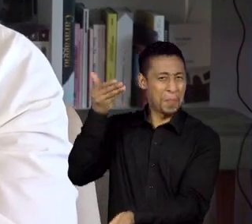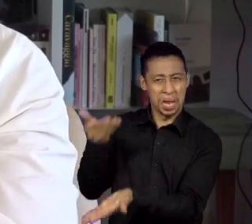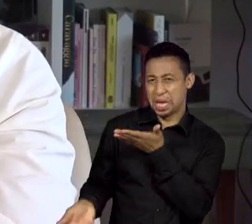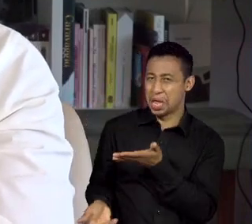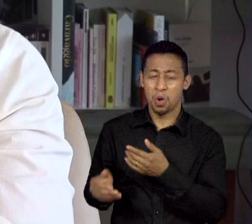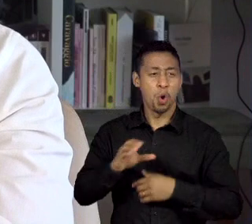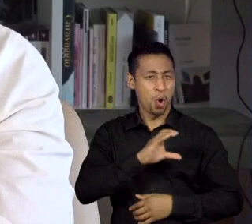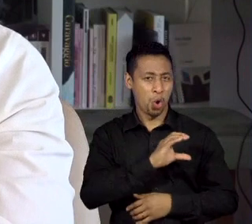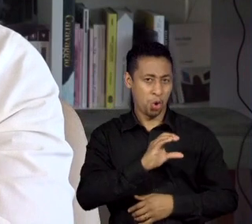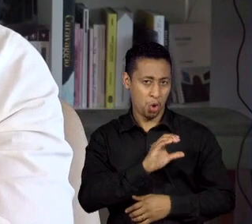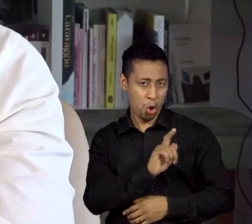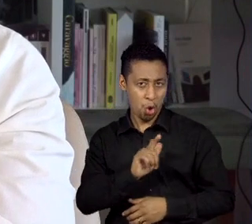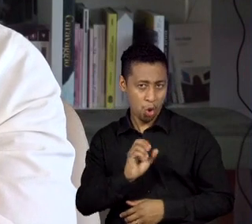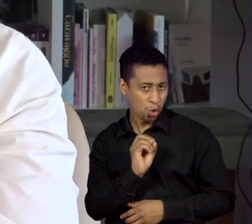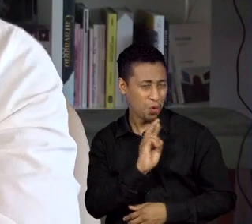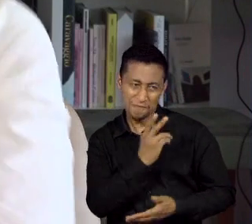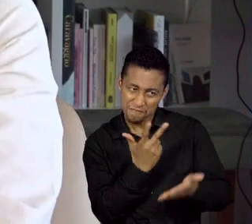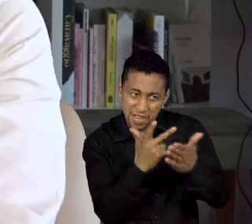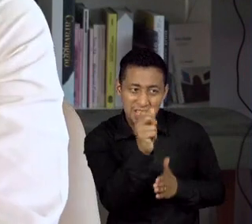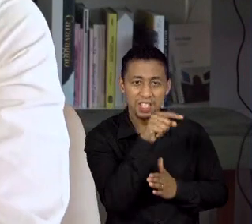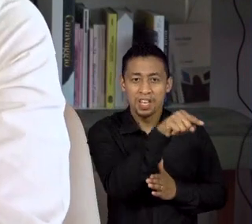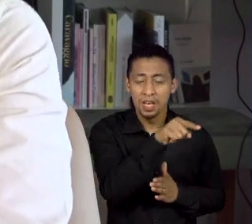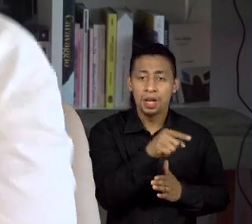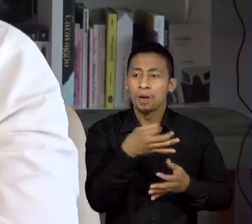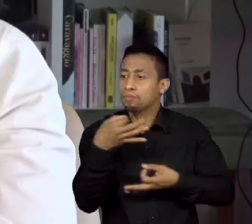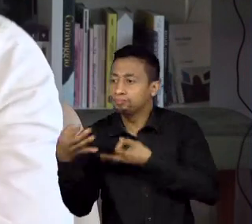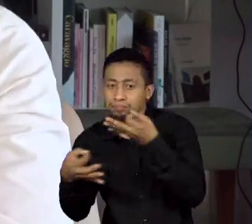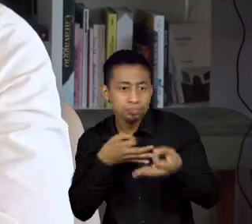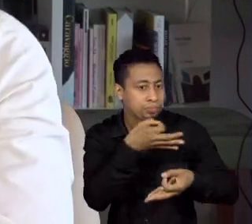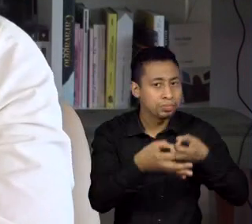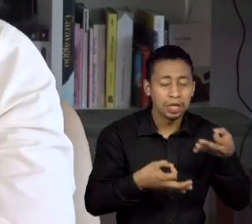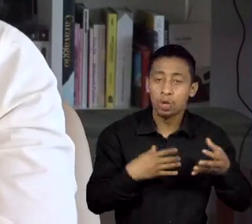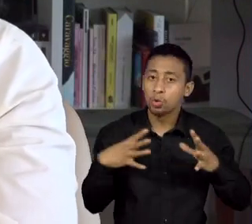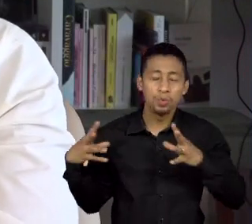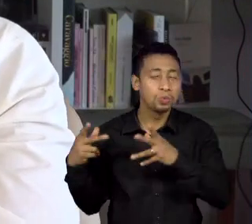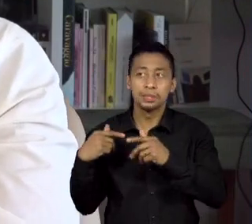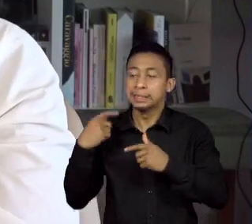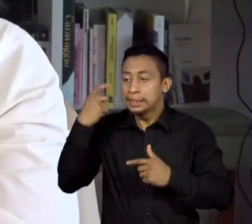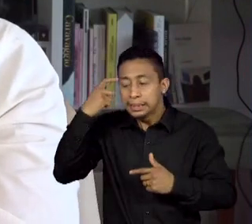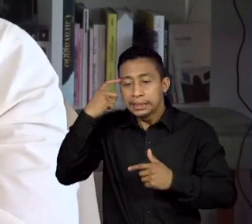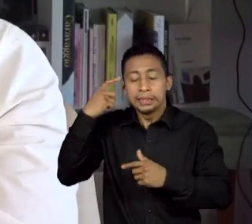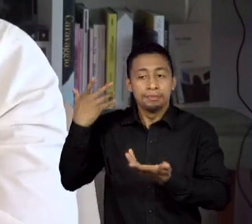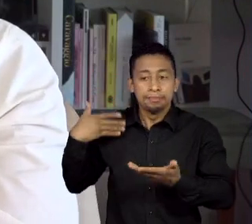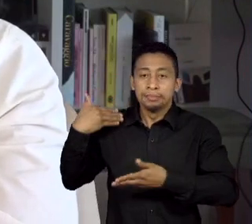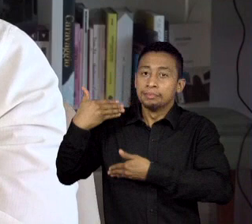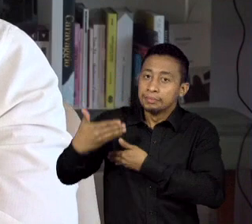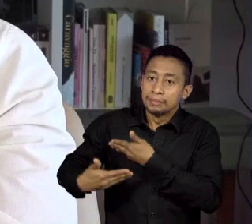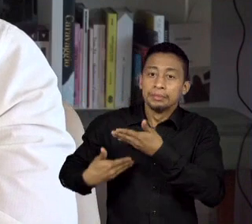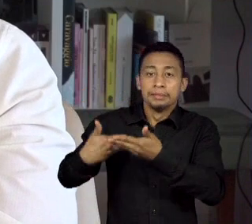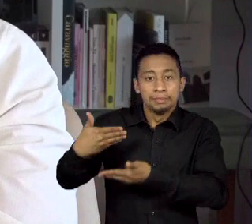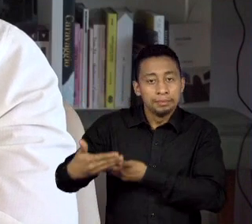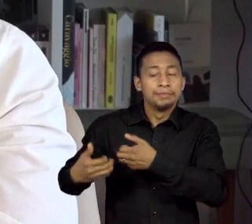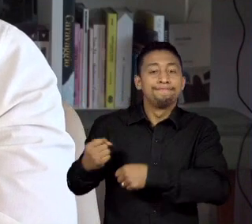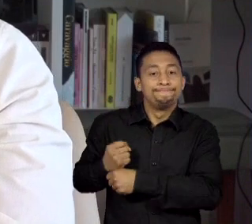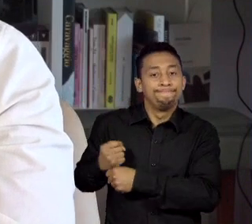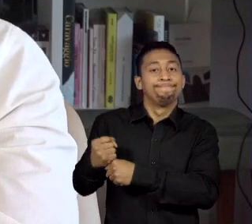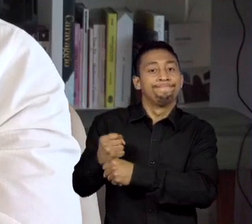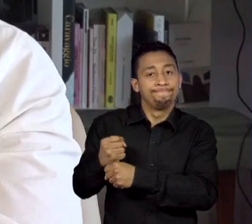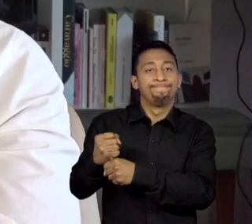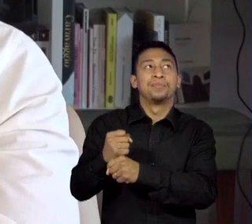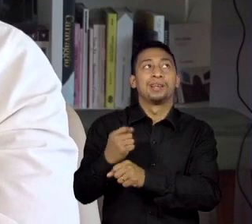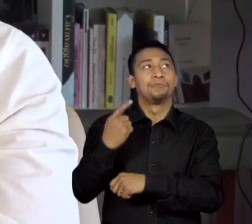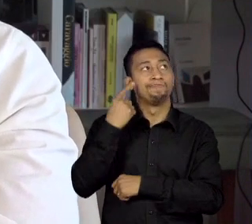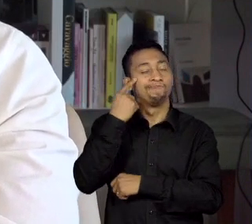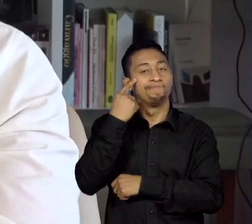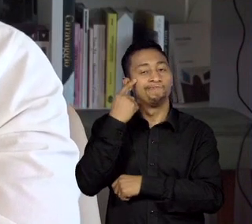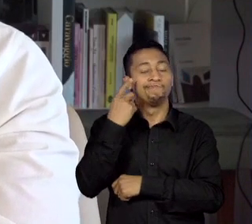e aí isso deveria ser retratado, e essa discussão a gente ficou com essa história na cabeça anos, muitos anos mesmo, e a gente resolveu